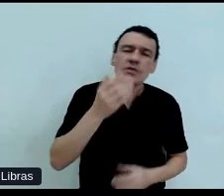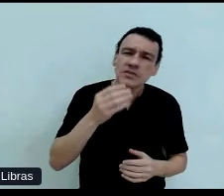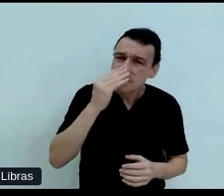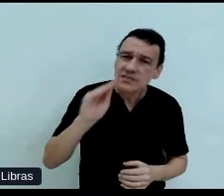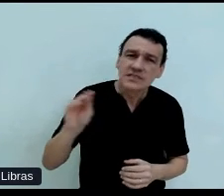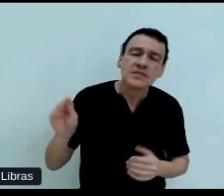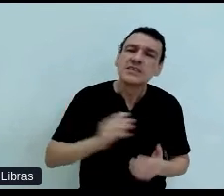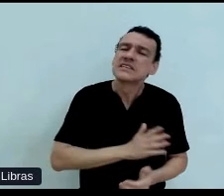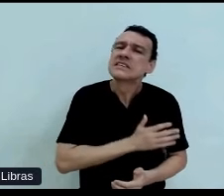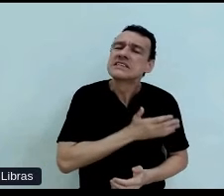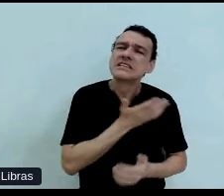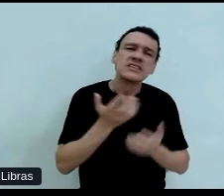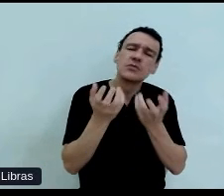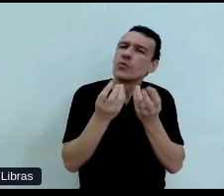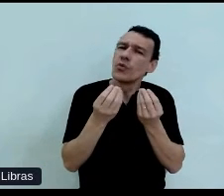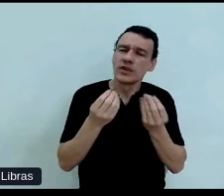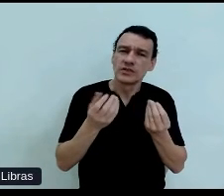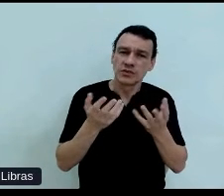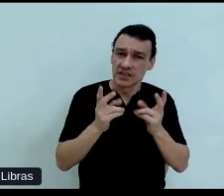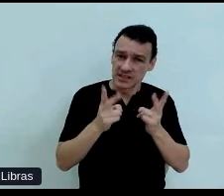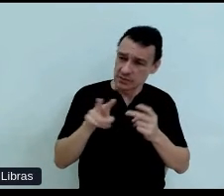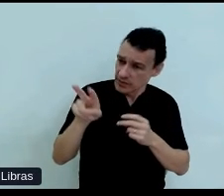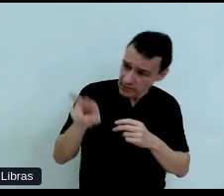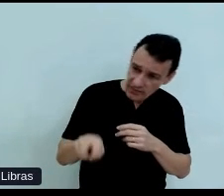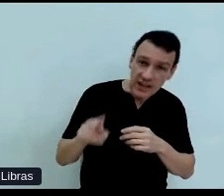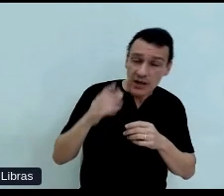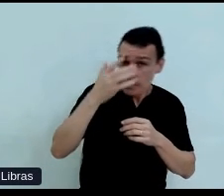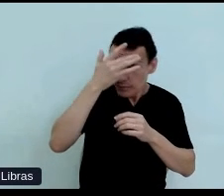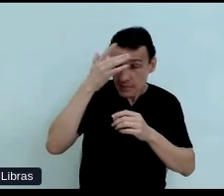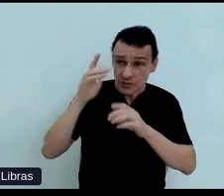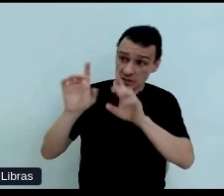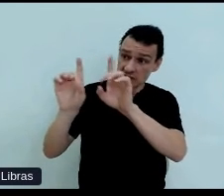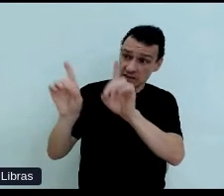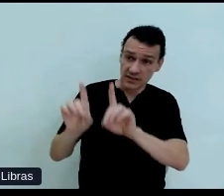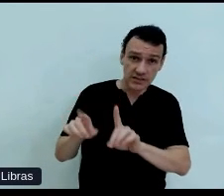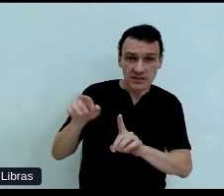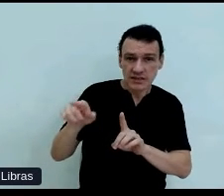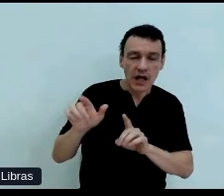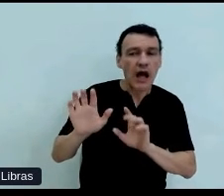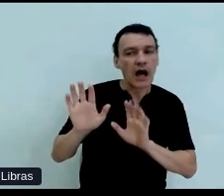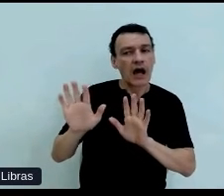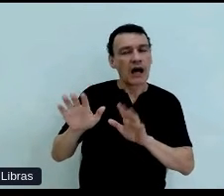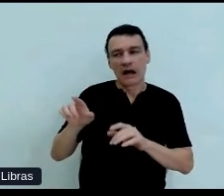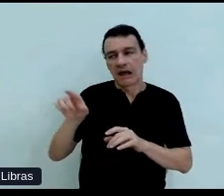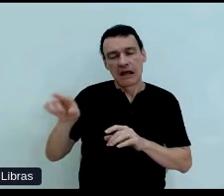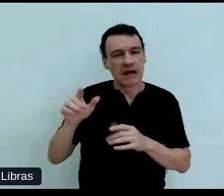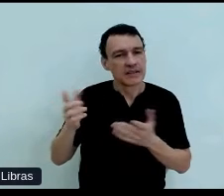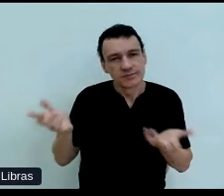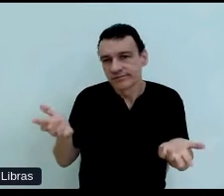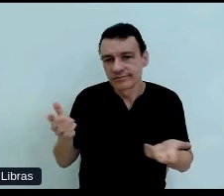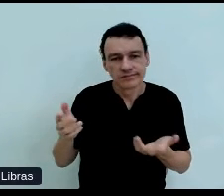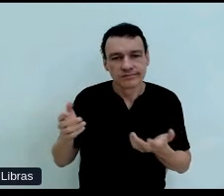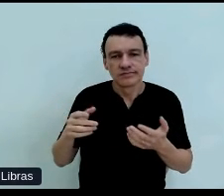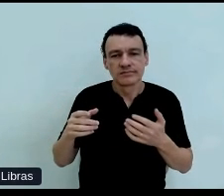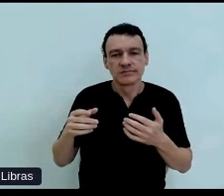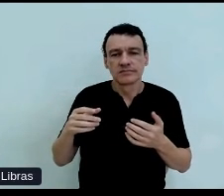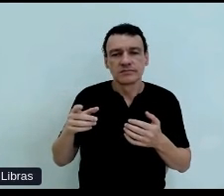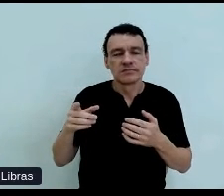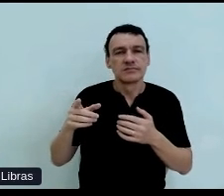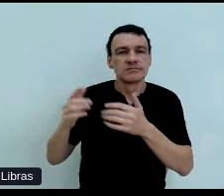pausa para deixar muito bem claro como fica esse aspecto, e porque existe muito preconceito ainda